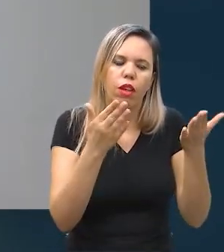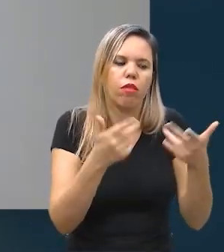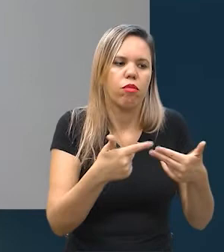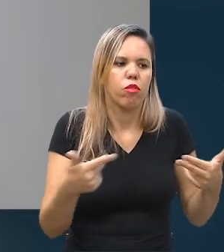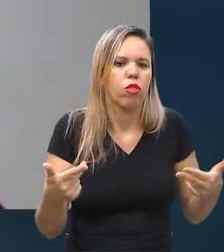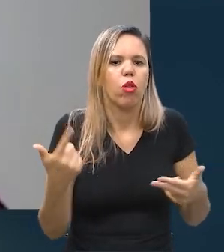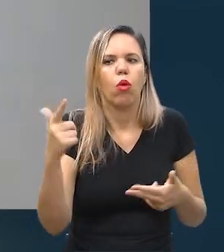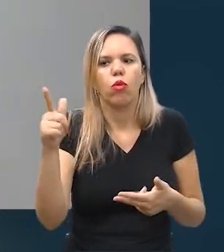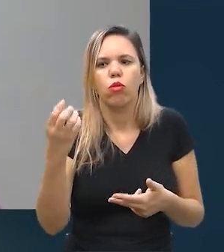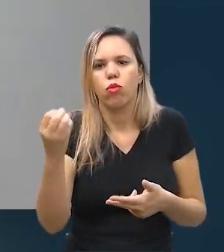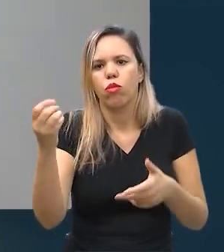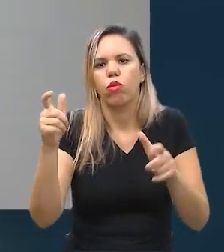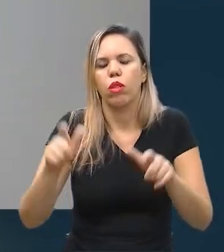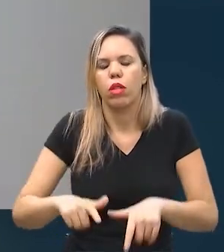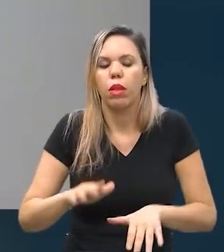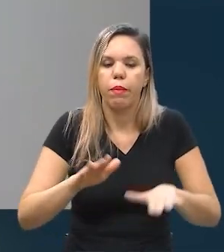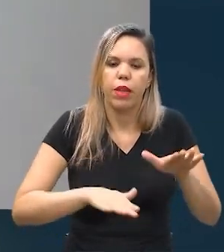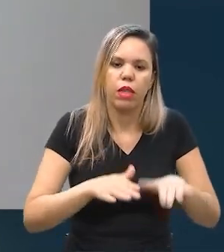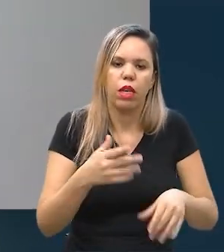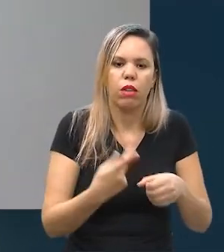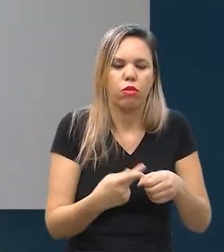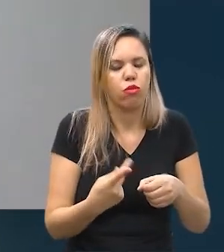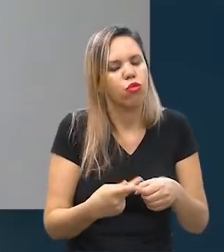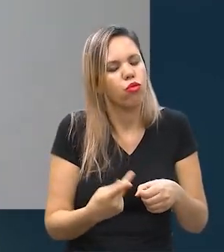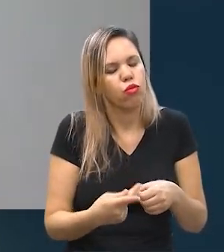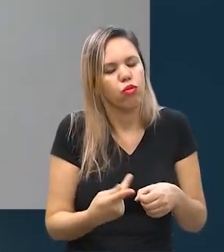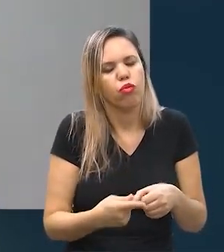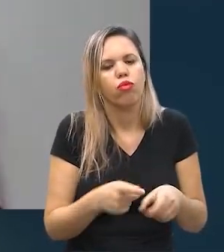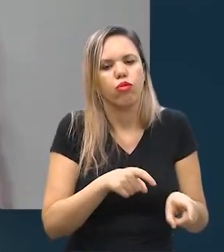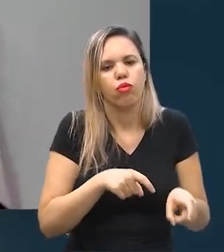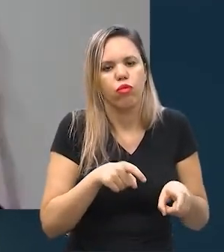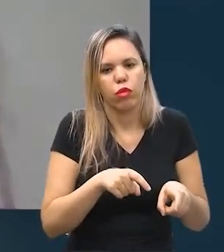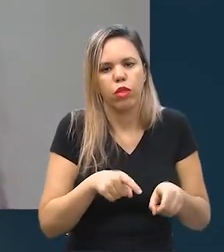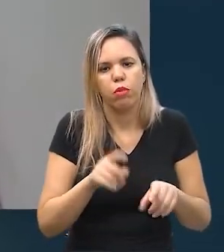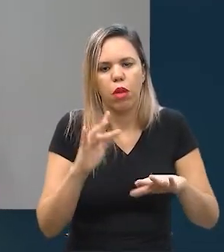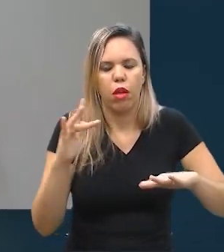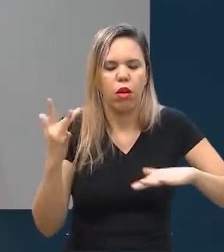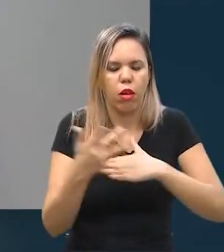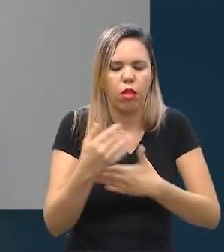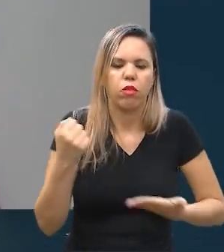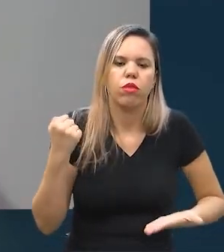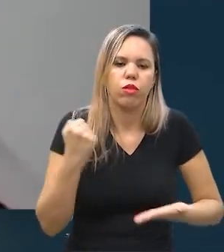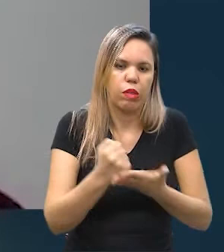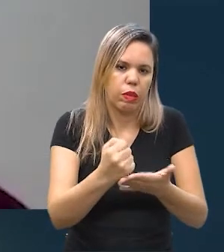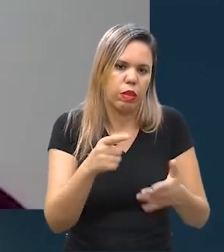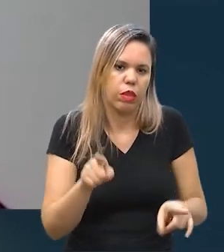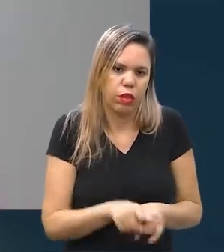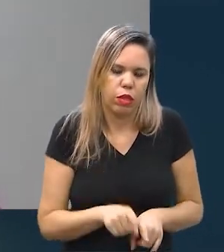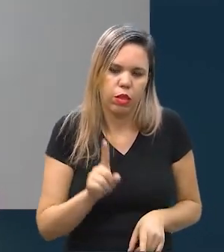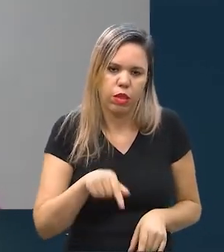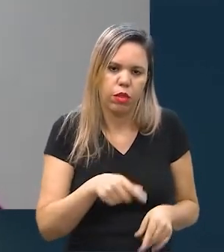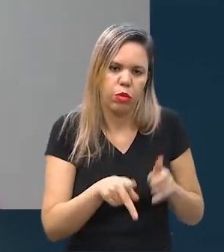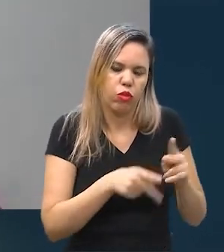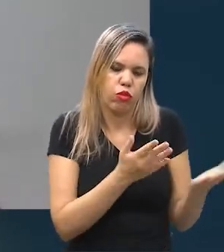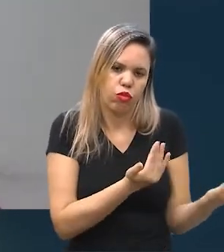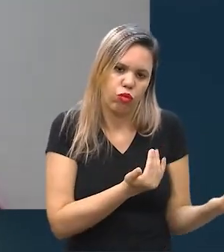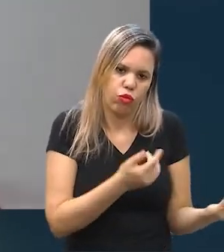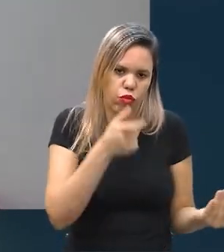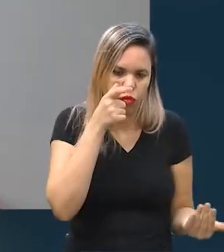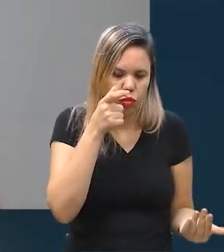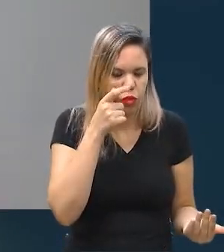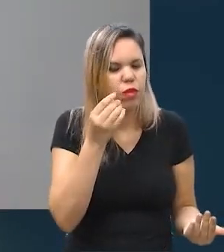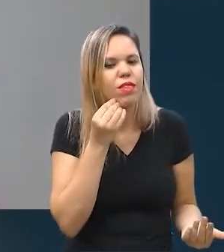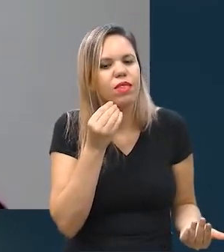tipo do produtor. Então, existem várias oportunidades, e os canais digitais vêm ajudando muito nisso, que esses jovens estão vendo